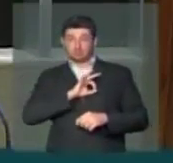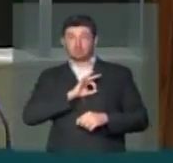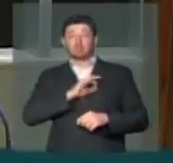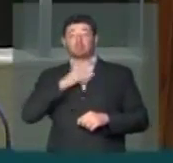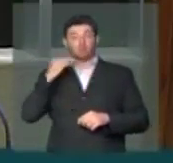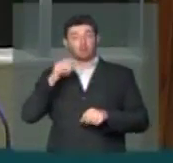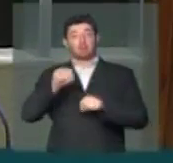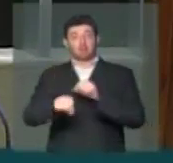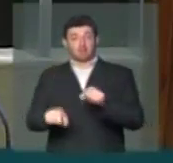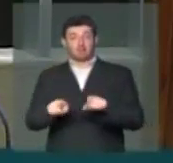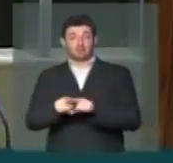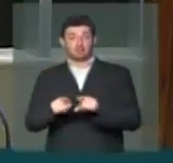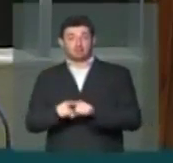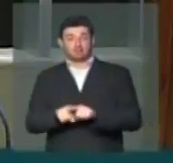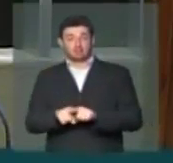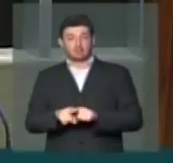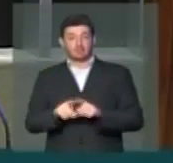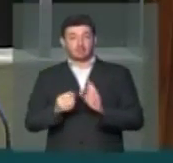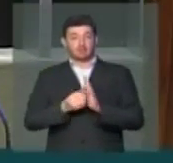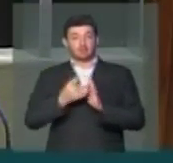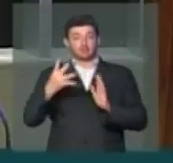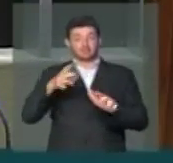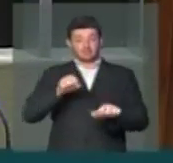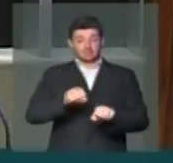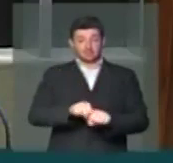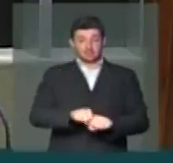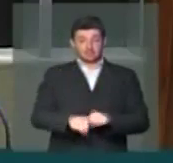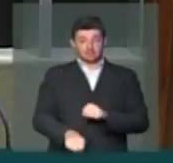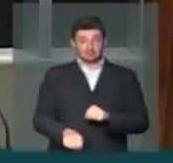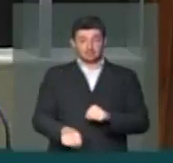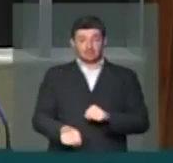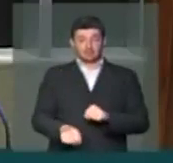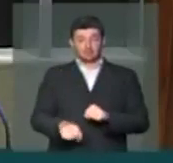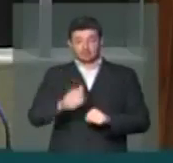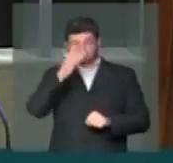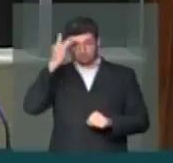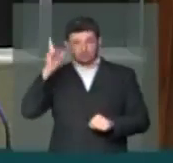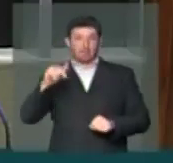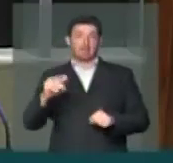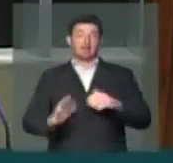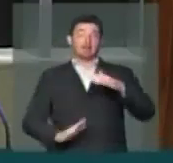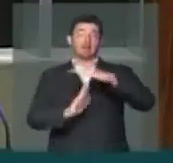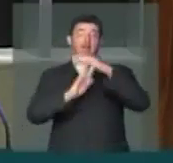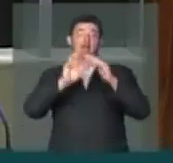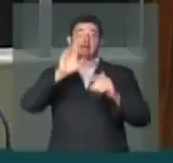também morrem. E a taxa de homicídios é recorde,